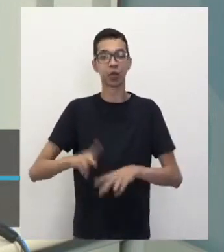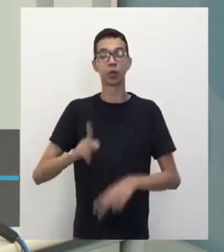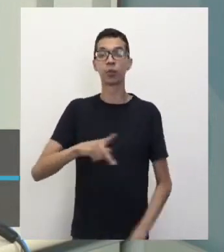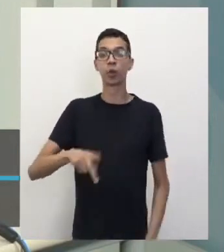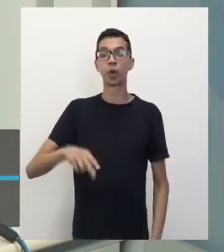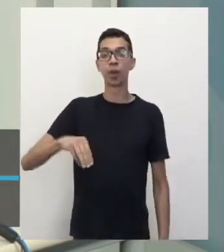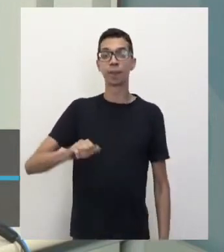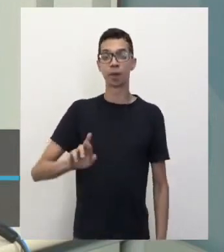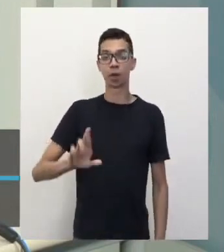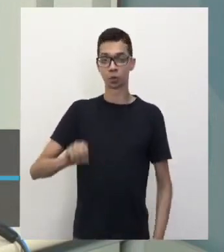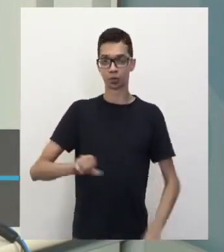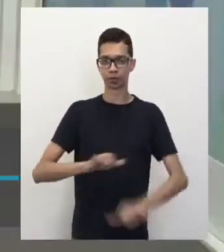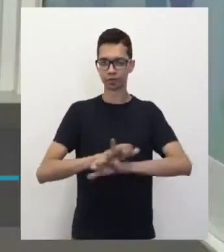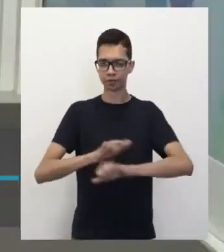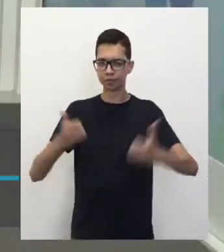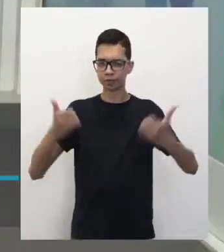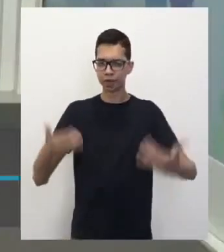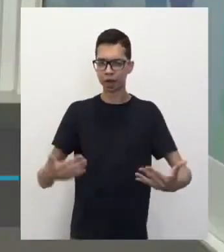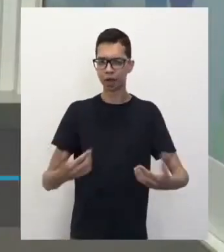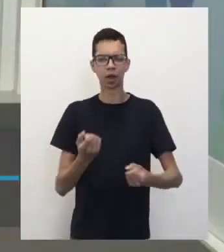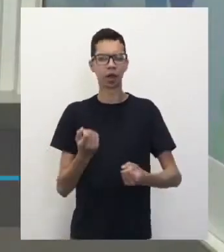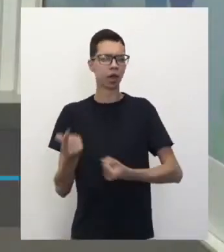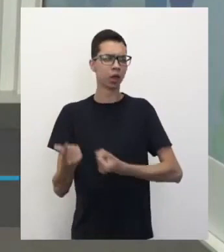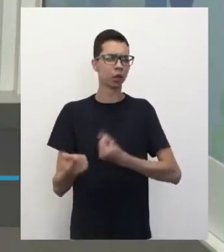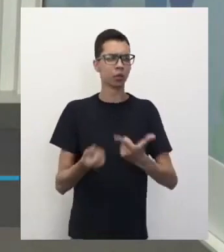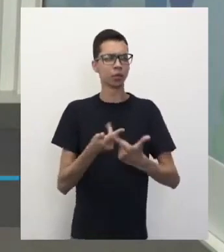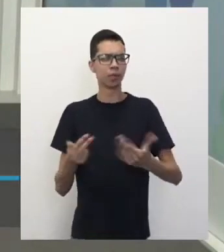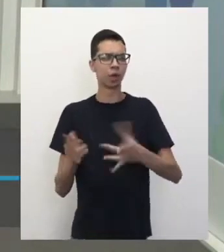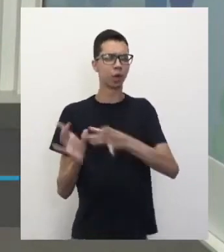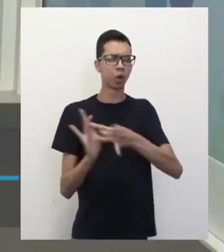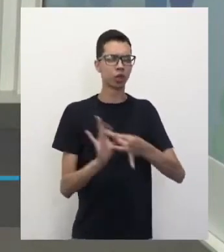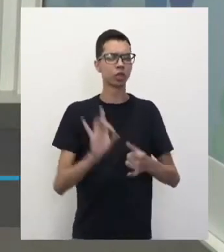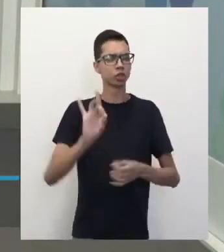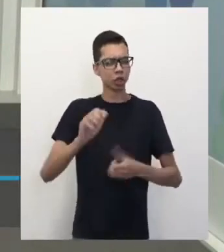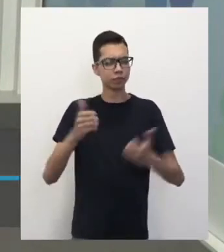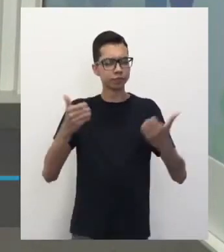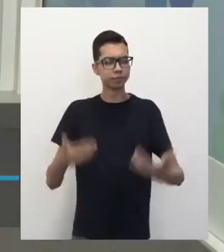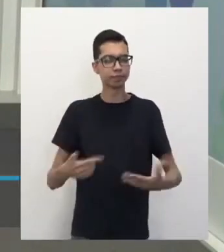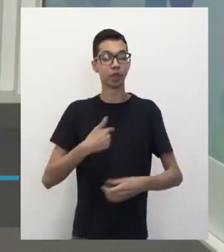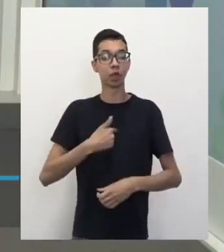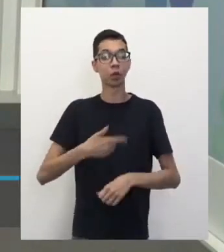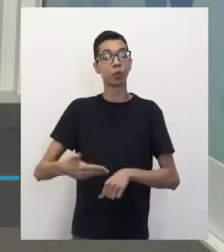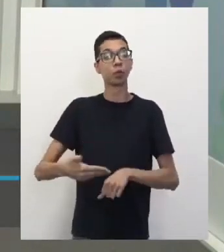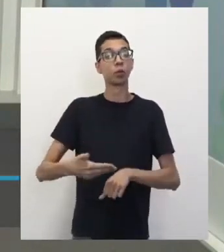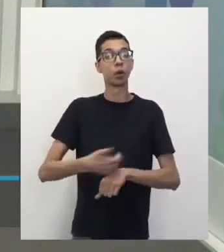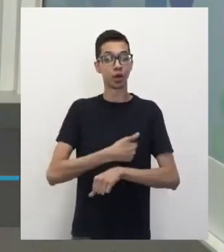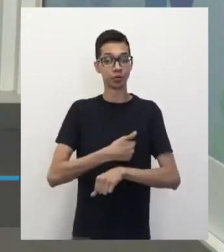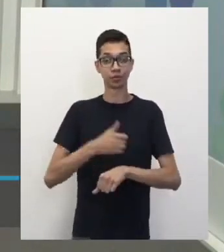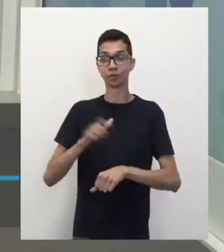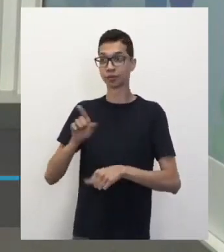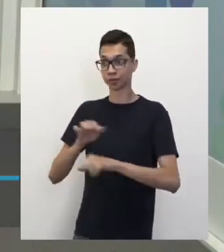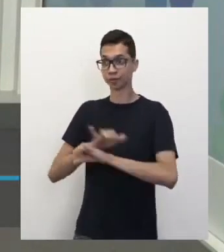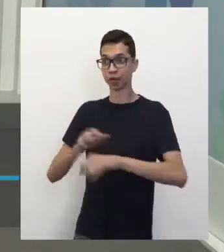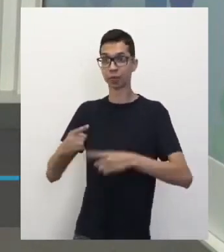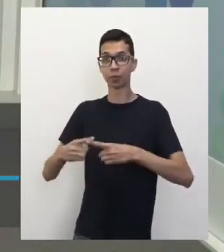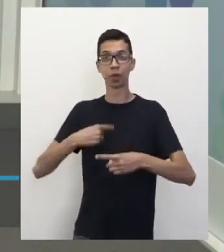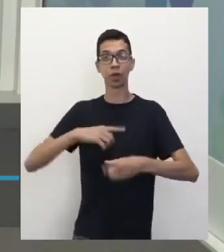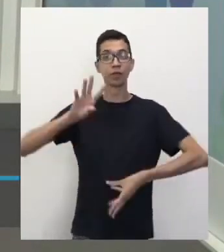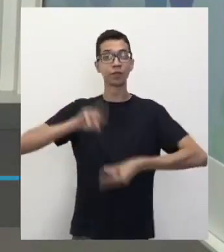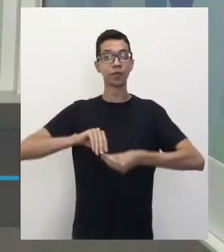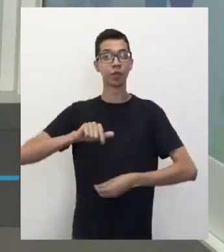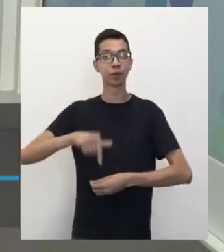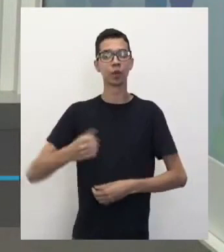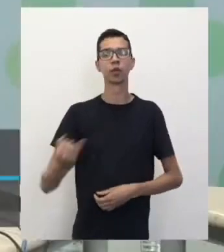falar alguma coisa sobre a parte das coordenadas, nesse contexto, só para comentar antes de eu finalizar aqui? Importantíssimo, né, falar sobre a questão das coordenadas,